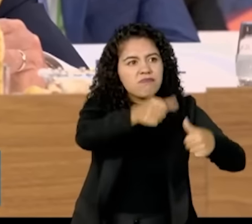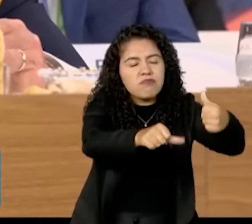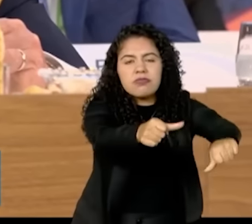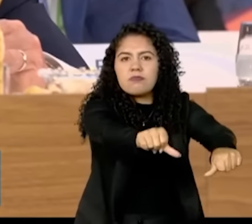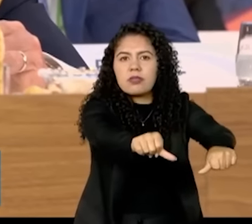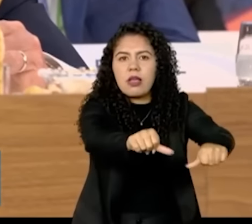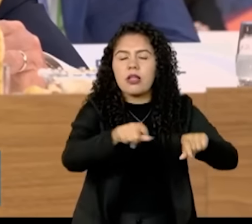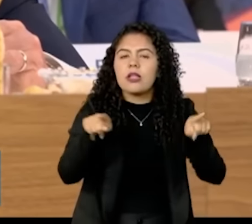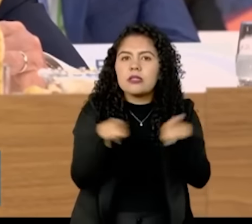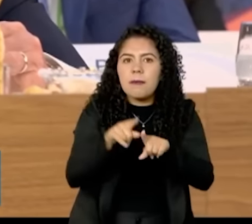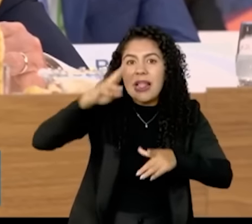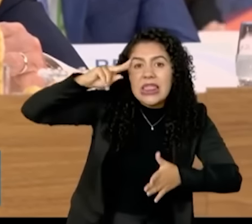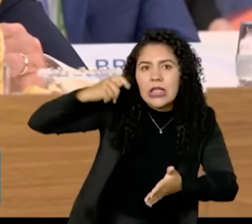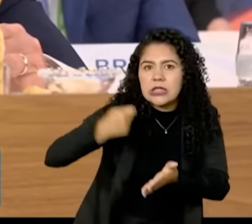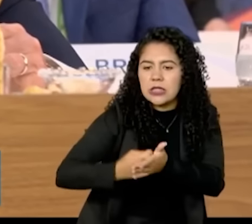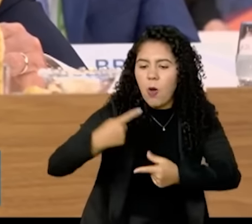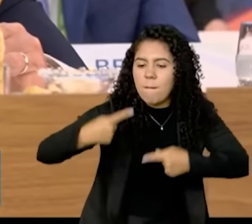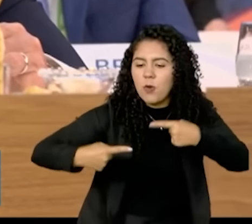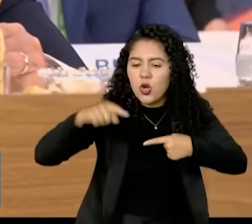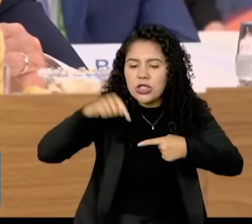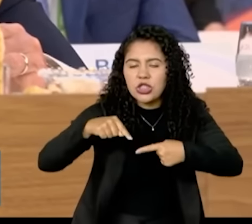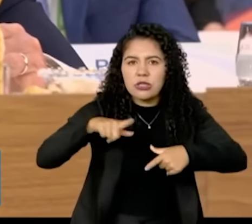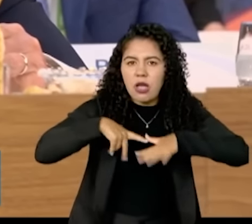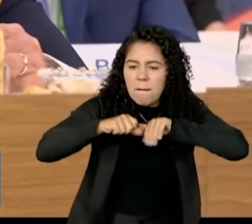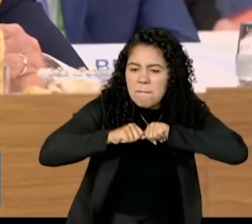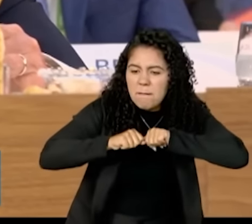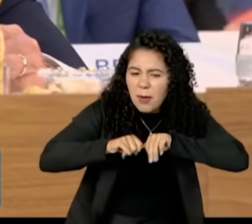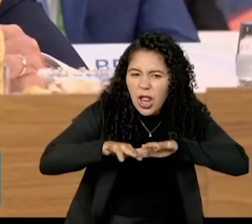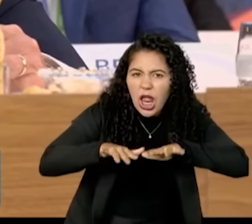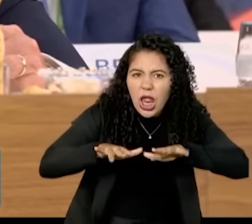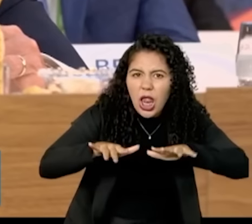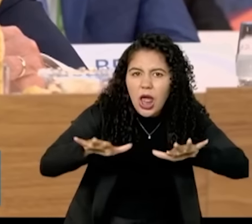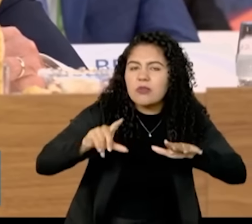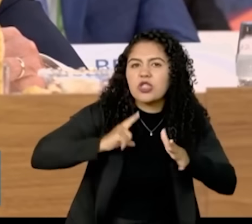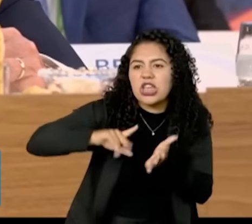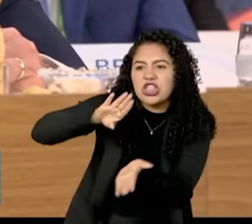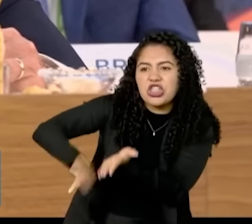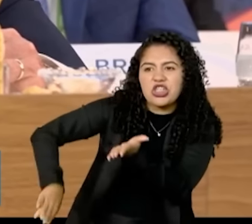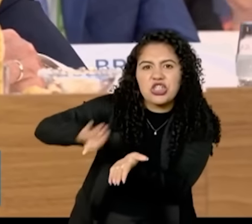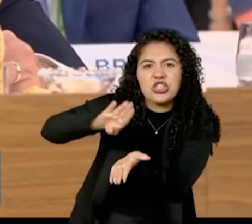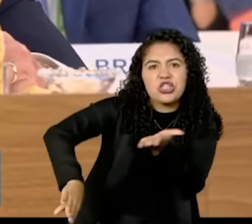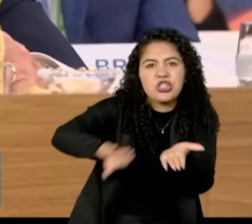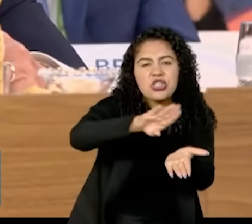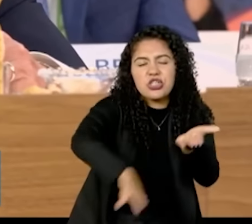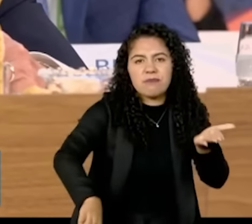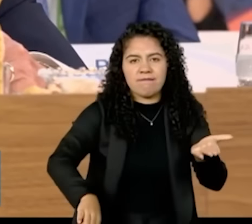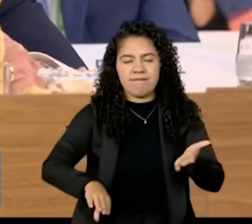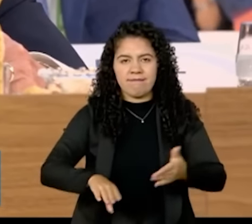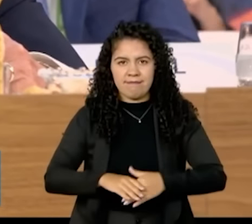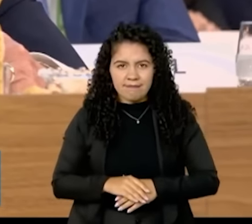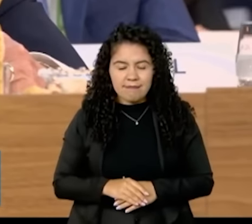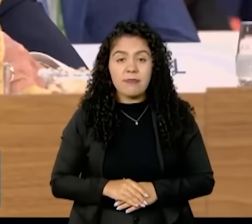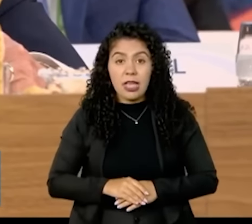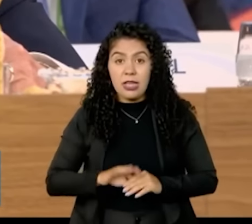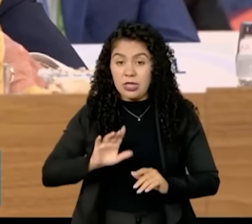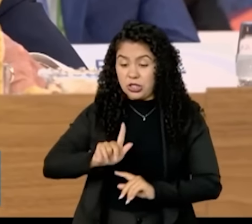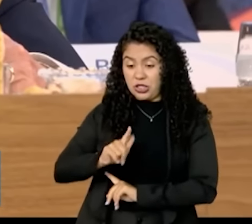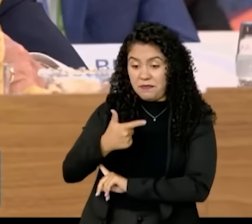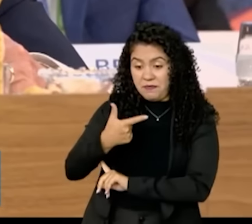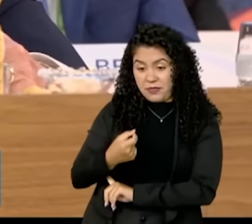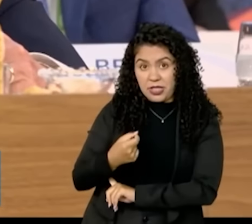decisões políticas que perpetuam a exclusão de grande parte da humanidade. O